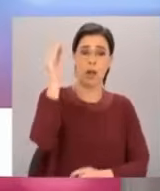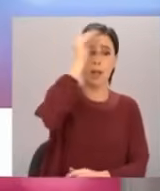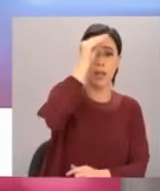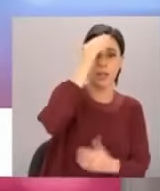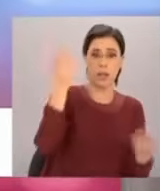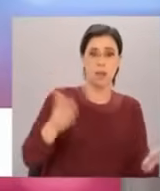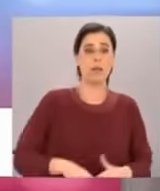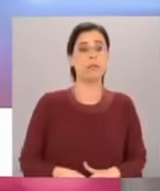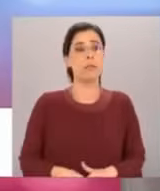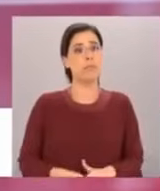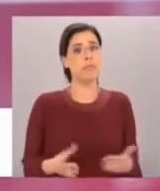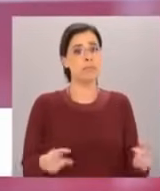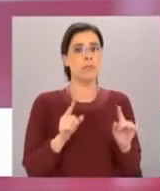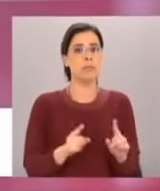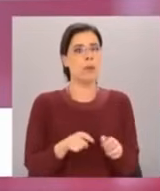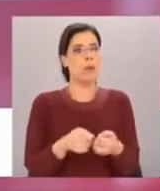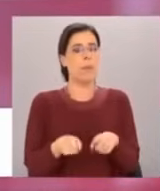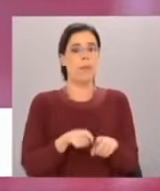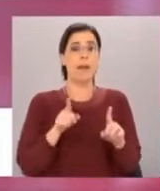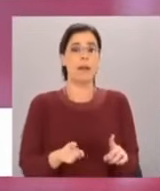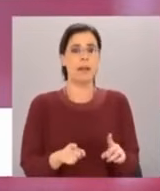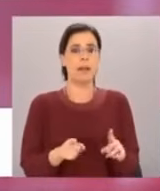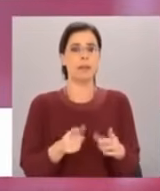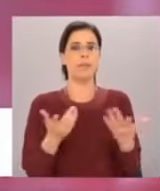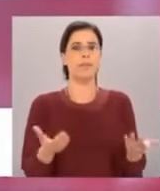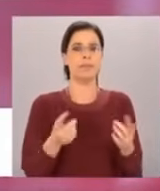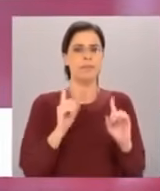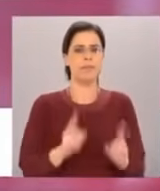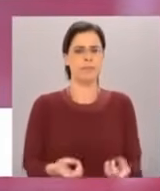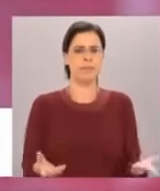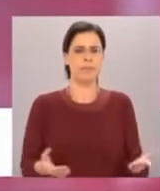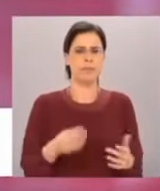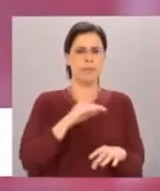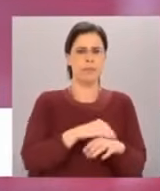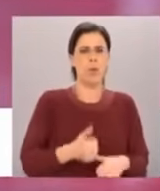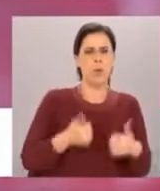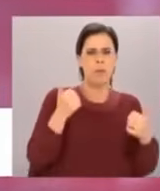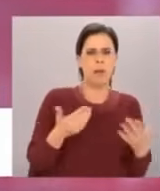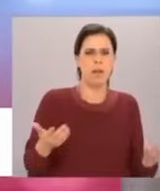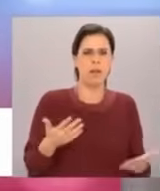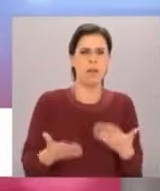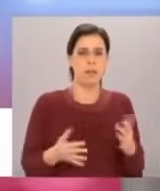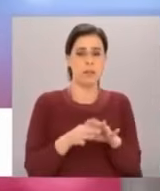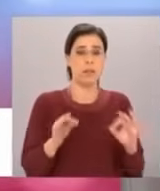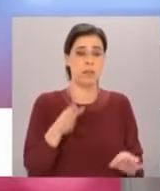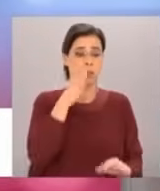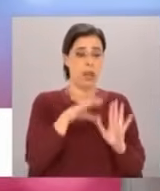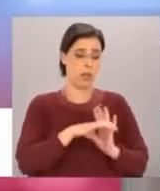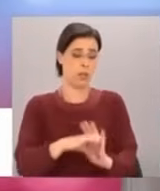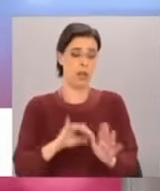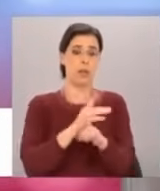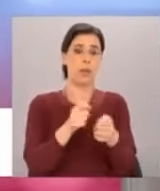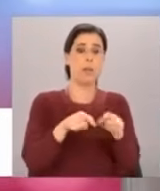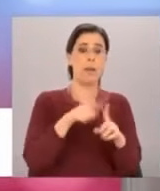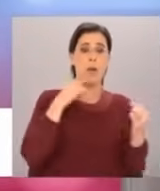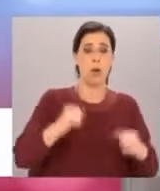o interior do país e de ser um partido com implantação sobretudo Urbana conforme Alega o chega e o